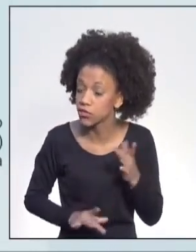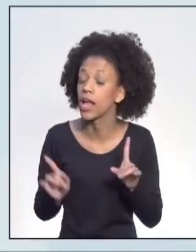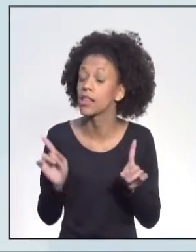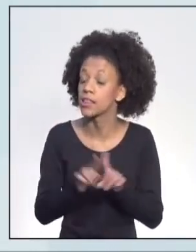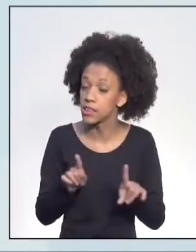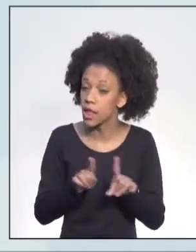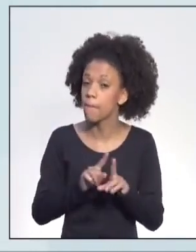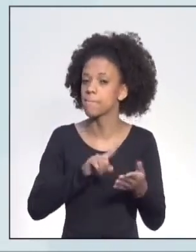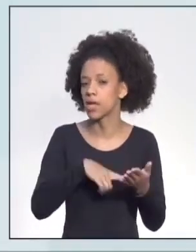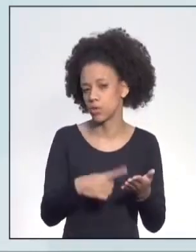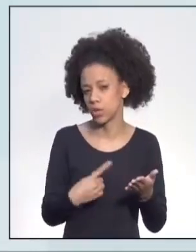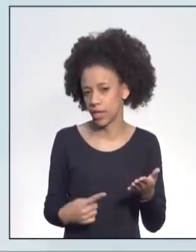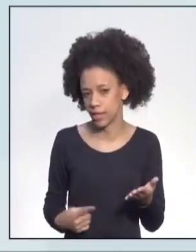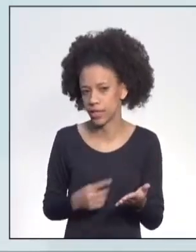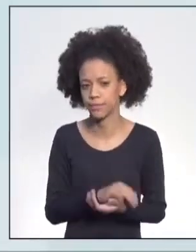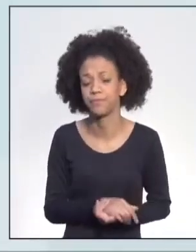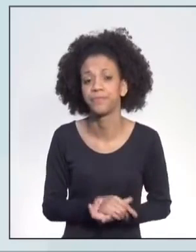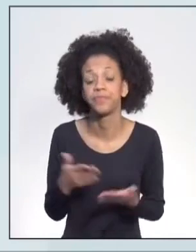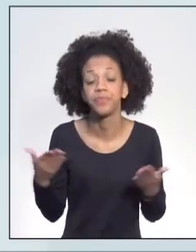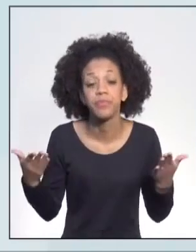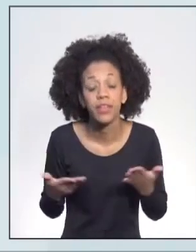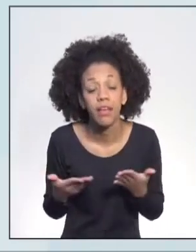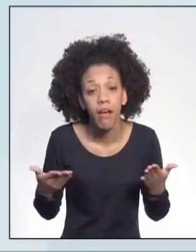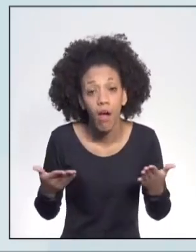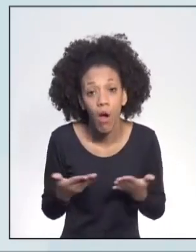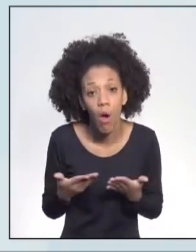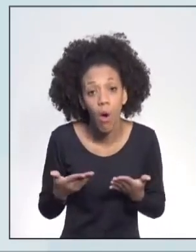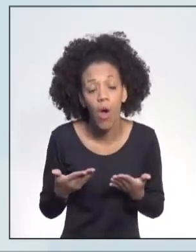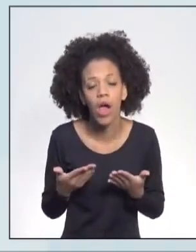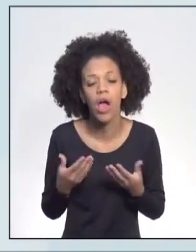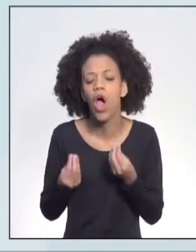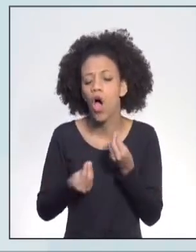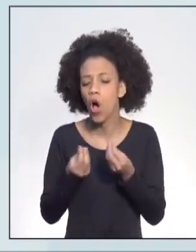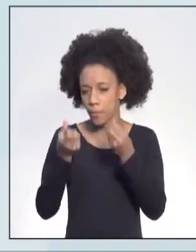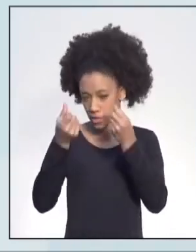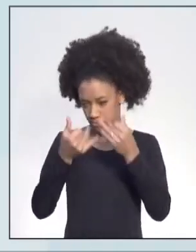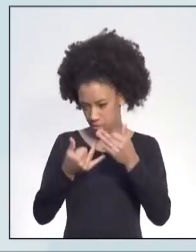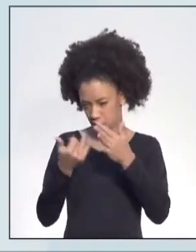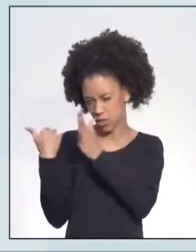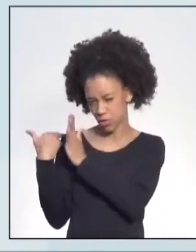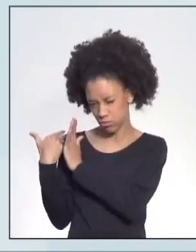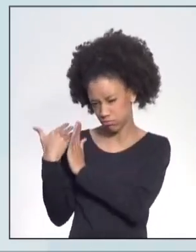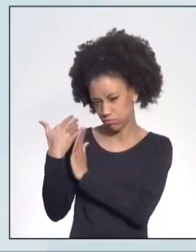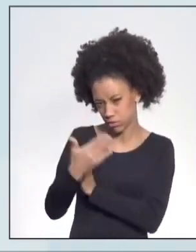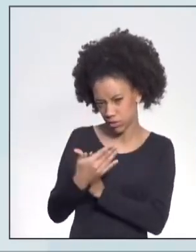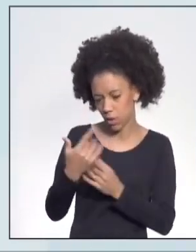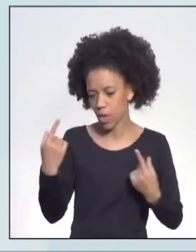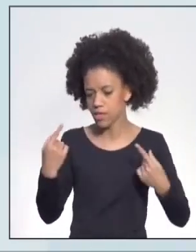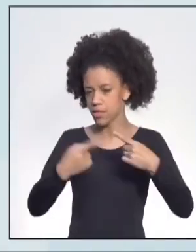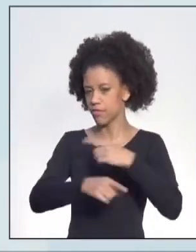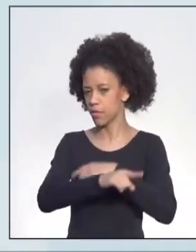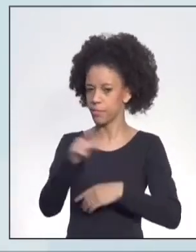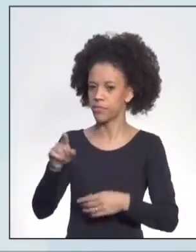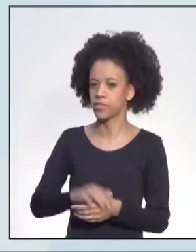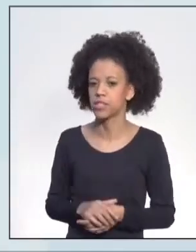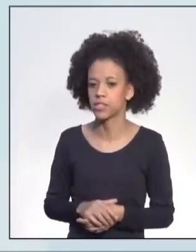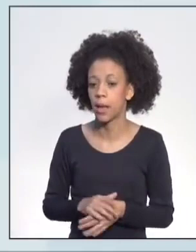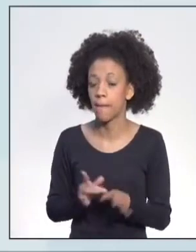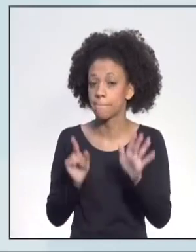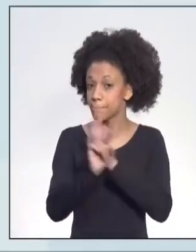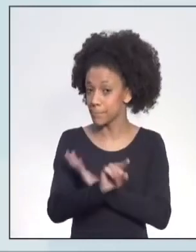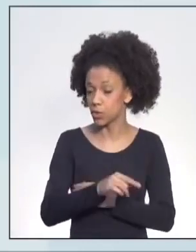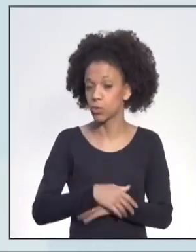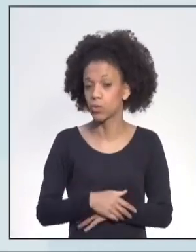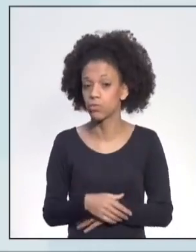está no caderno do aluno. E agora, como eu falei lá no começo da aula, que eu lancei um desafio para vocês. Essa é a pergunta,